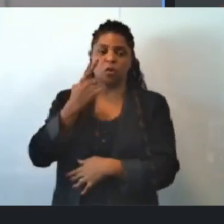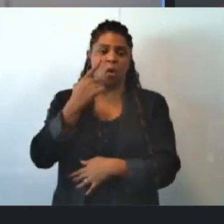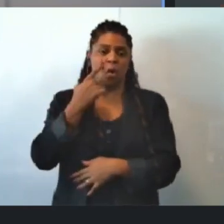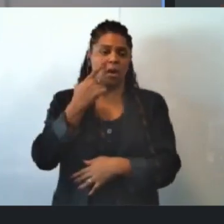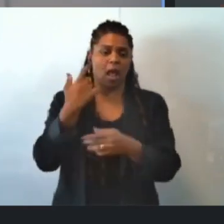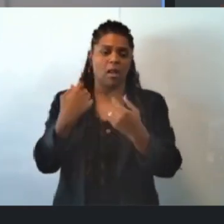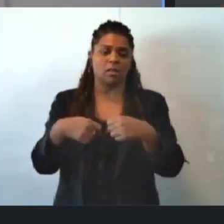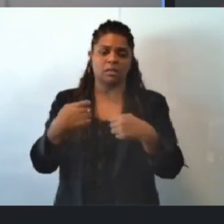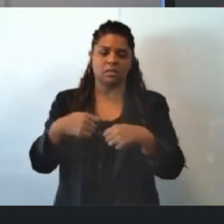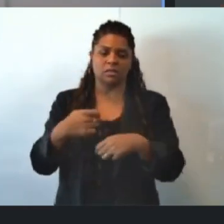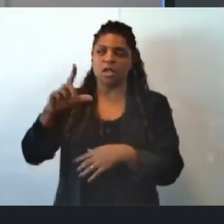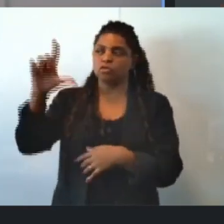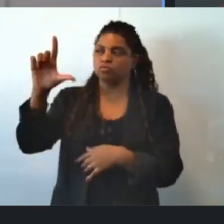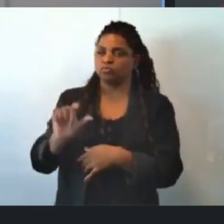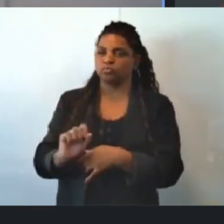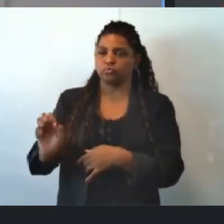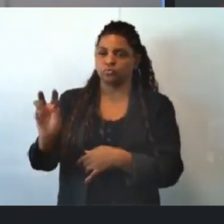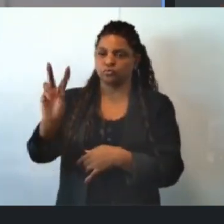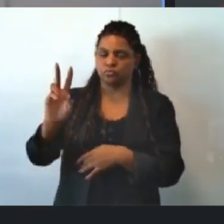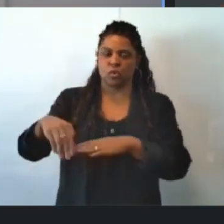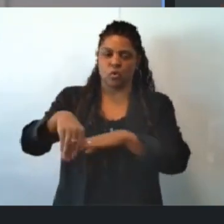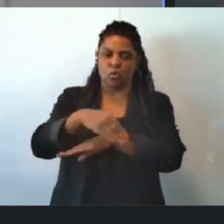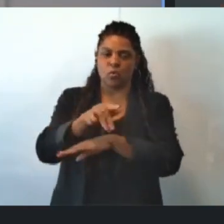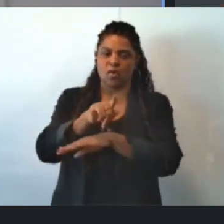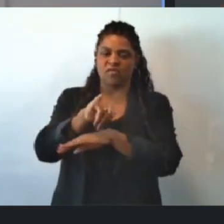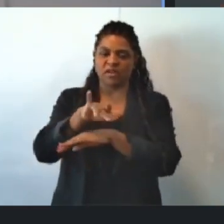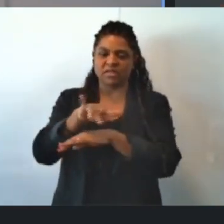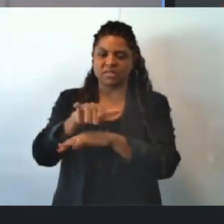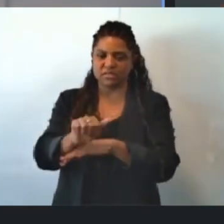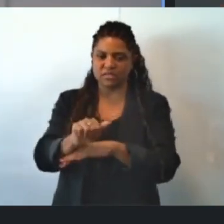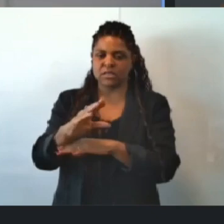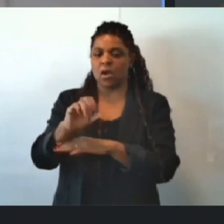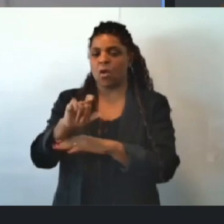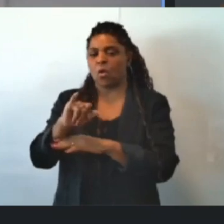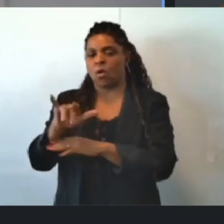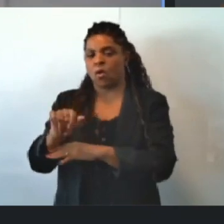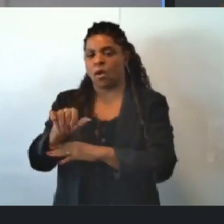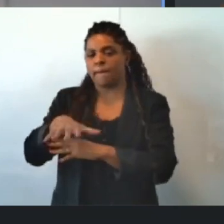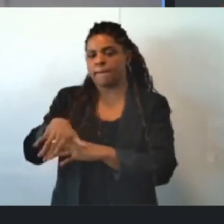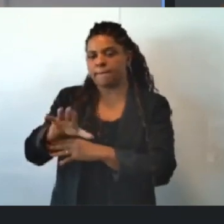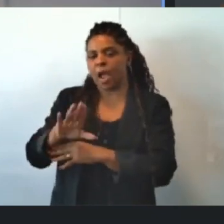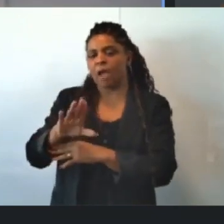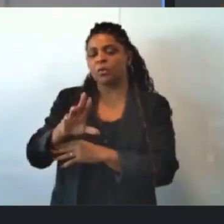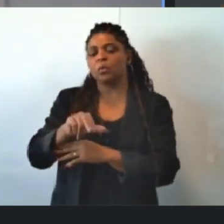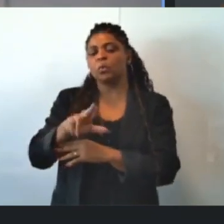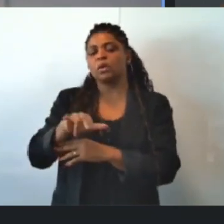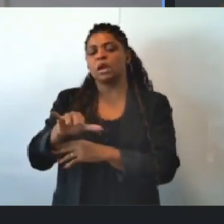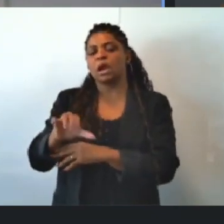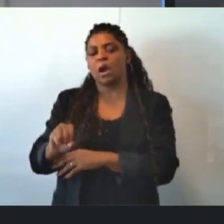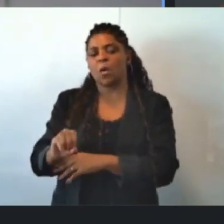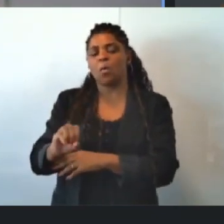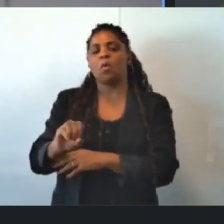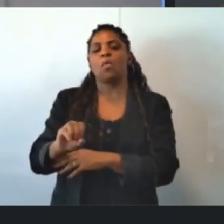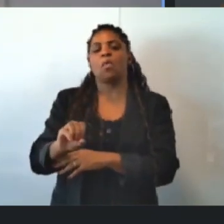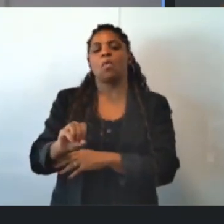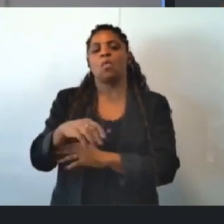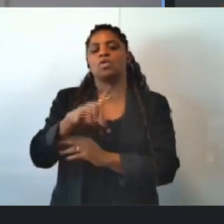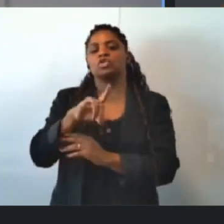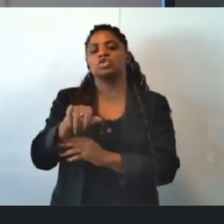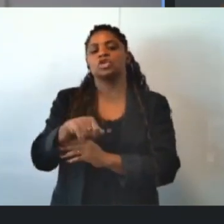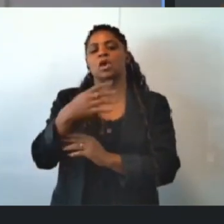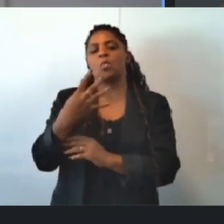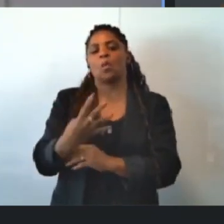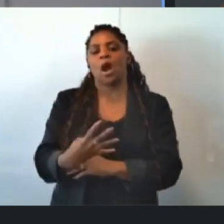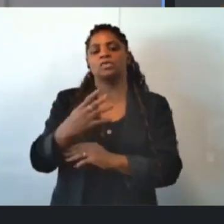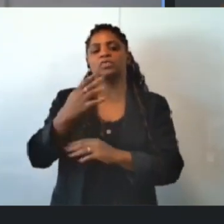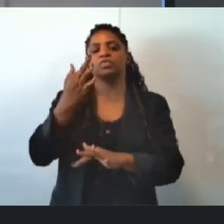rua Francisca Leão Correia, no bairro União, dia 4 de julho de 2024, às 9 horas e 45 minutos,